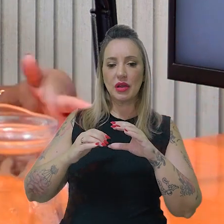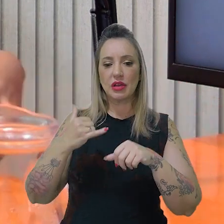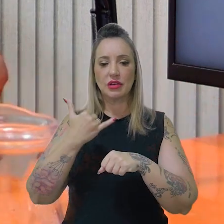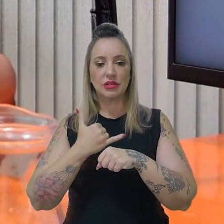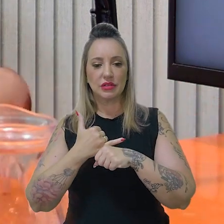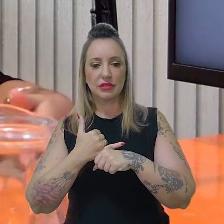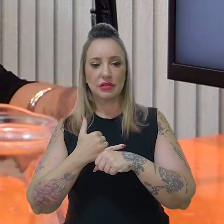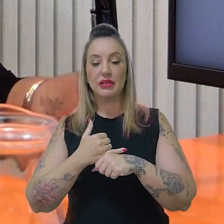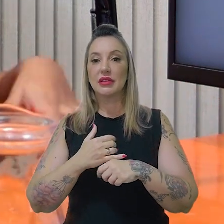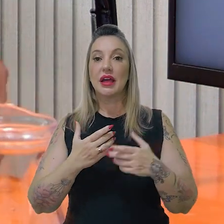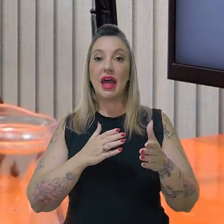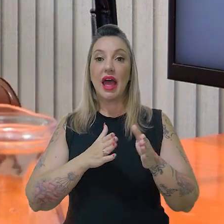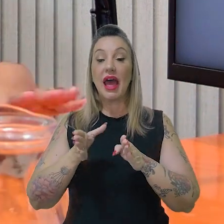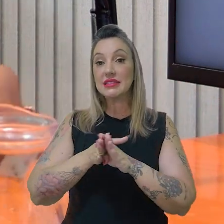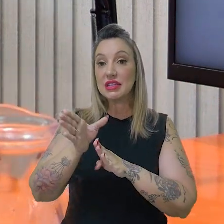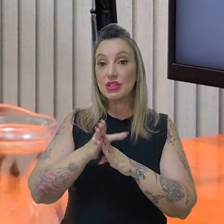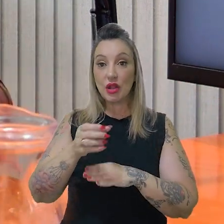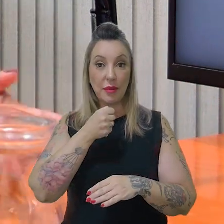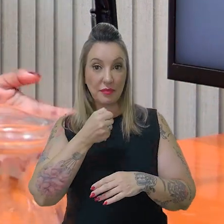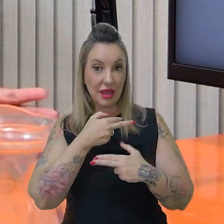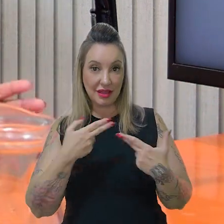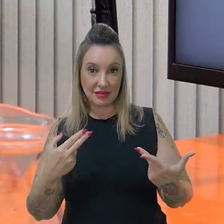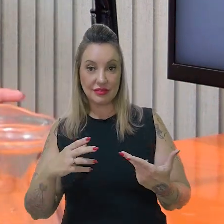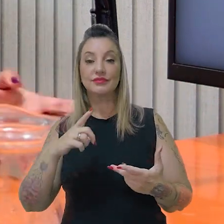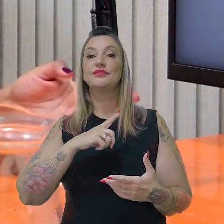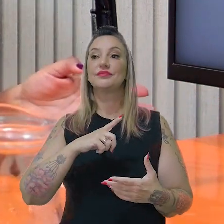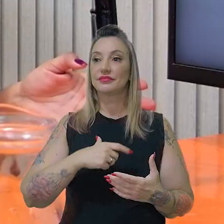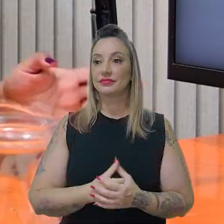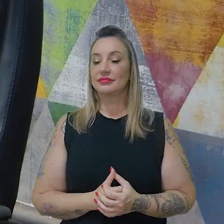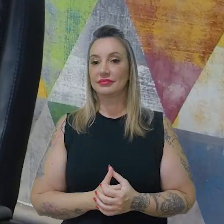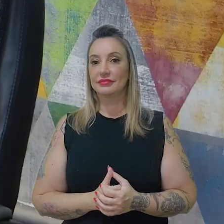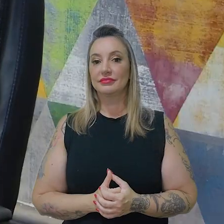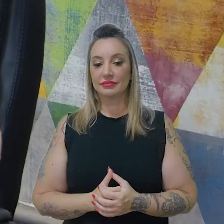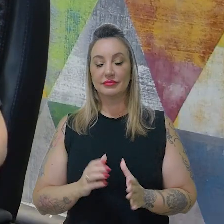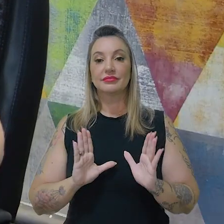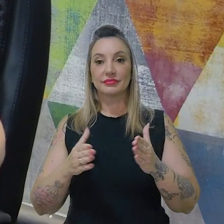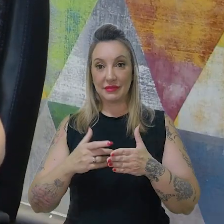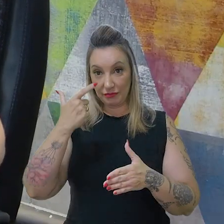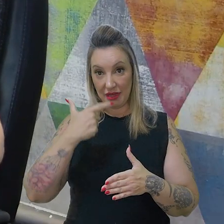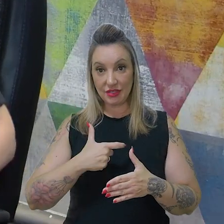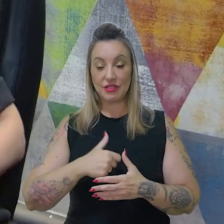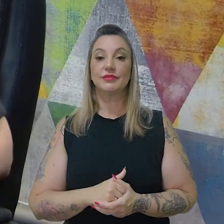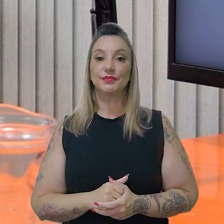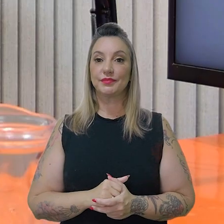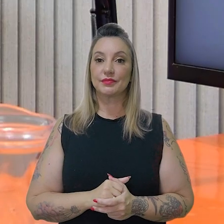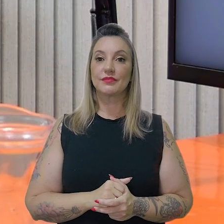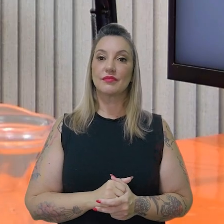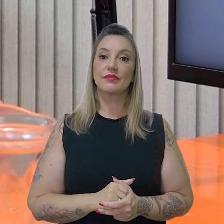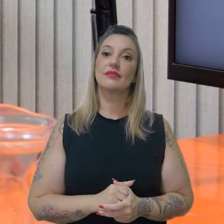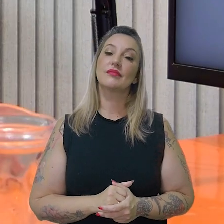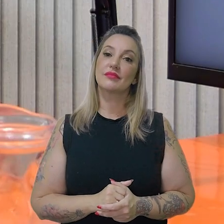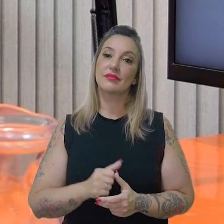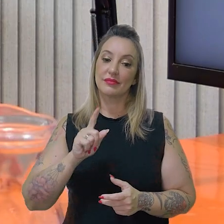crise assessoria de imprensa então a gente já tem uma parte da imagem Uhum aí